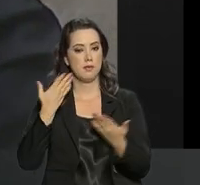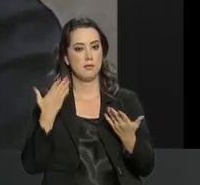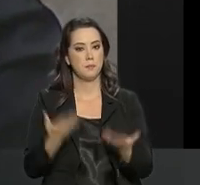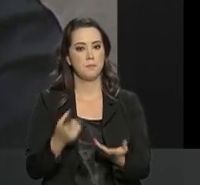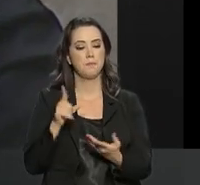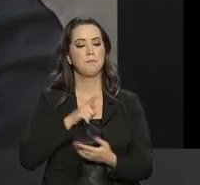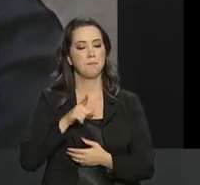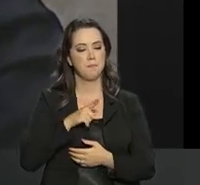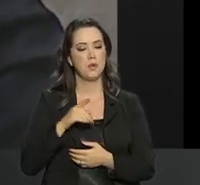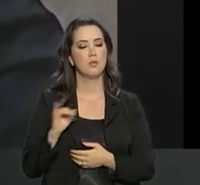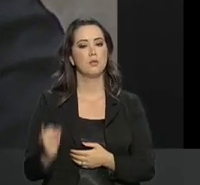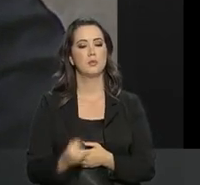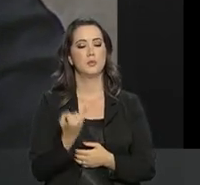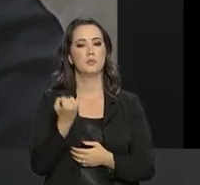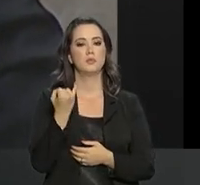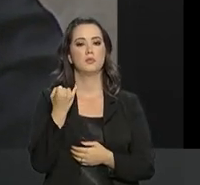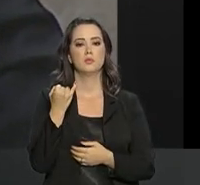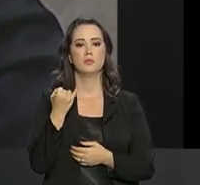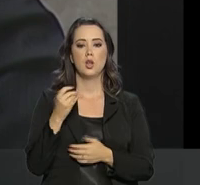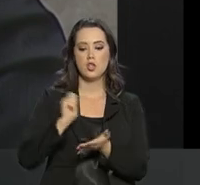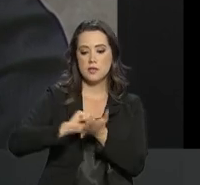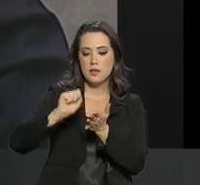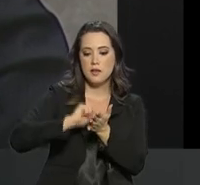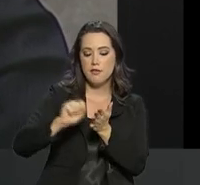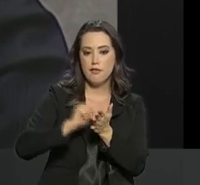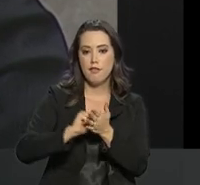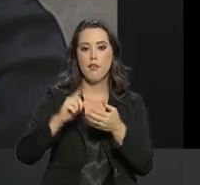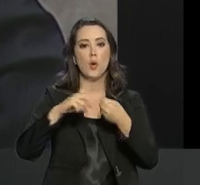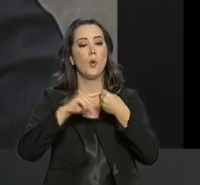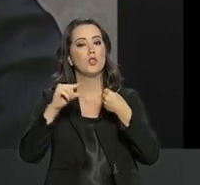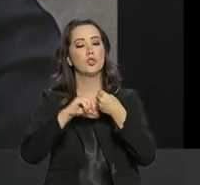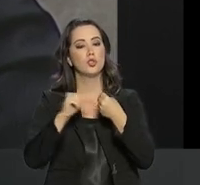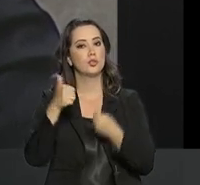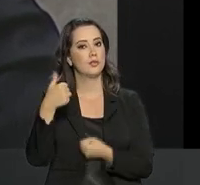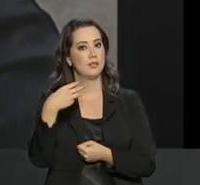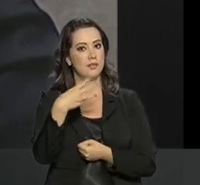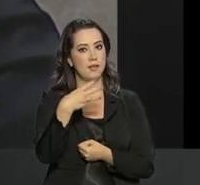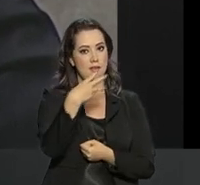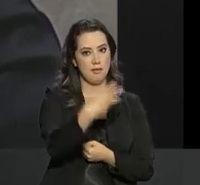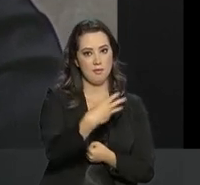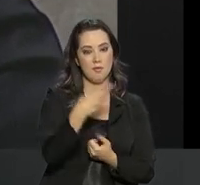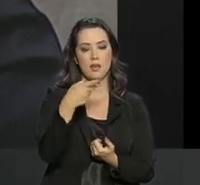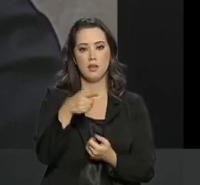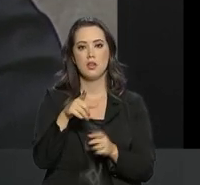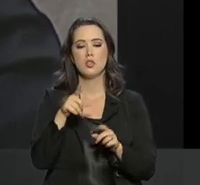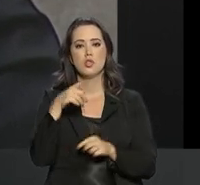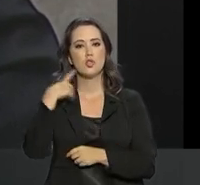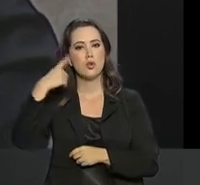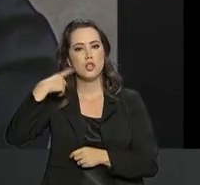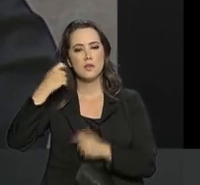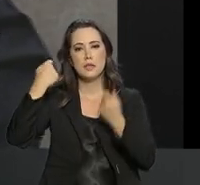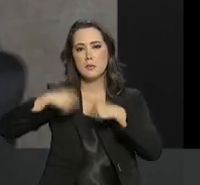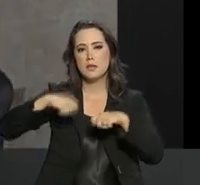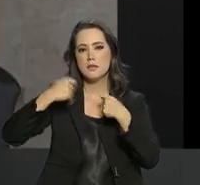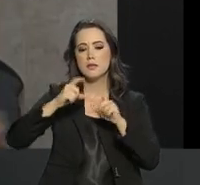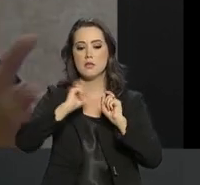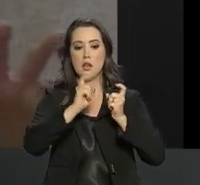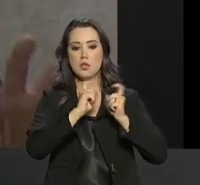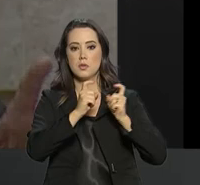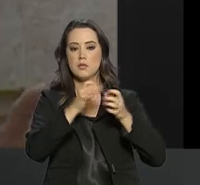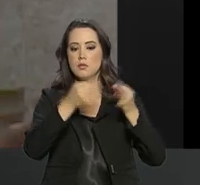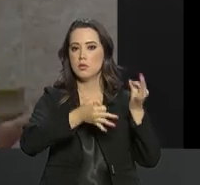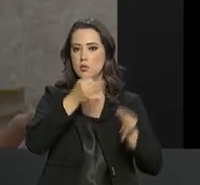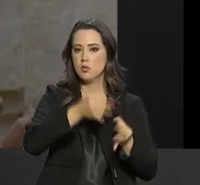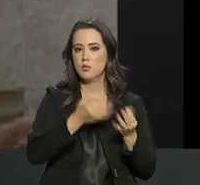presidente, tive o prazer de ser o autor do artigo 133, ao fundamento de que o advogado é indispensável à administração da